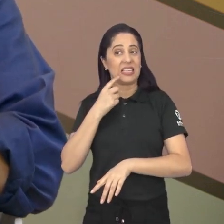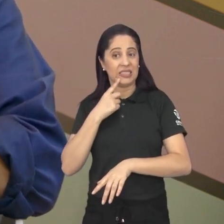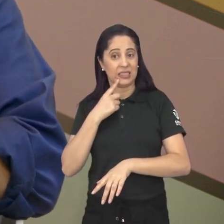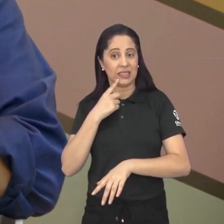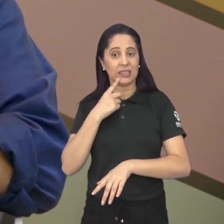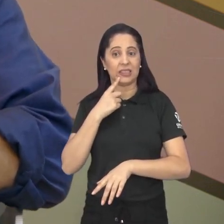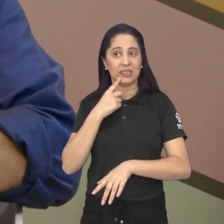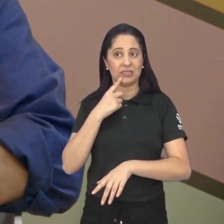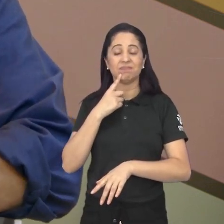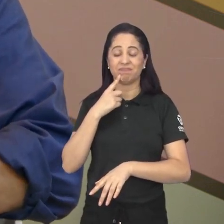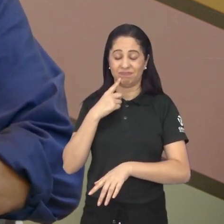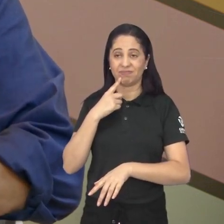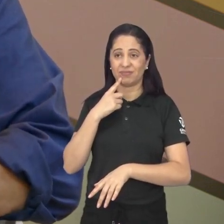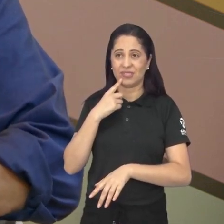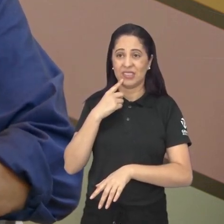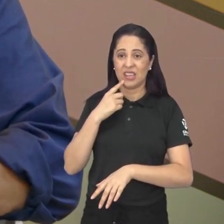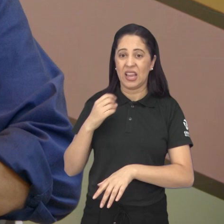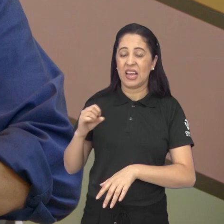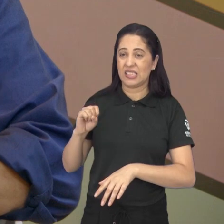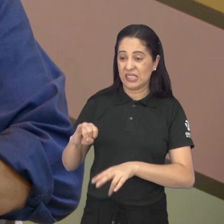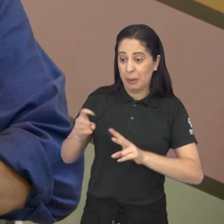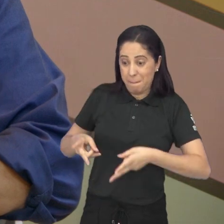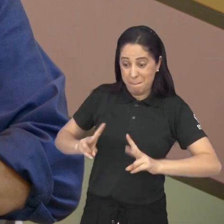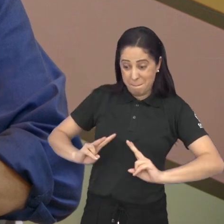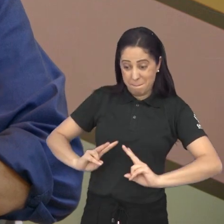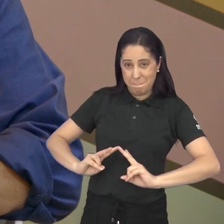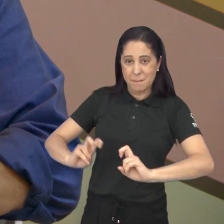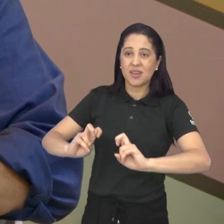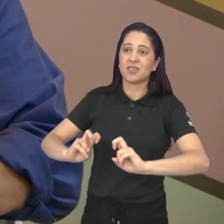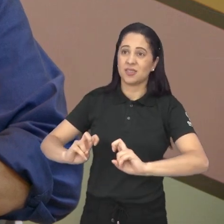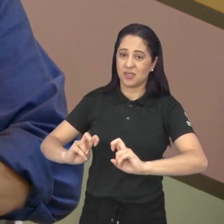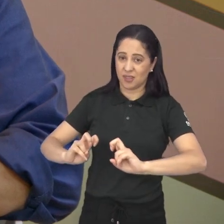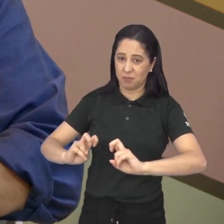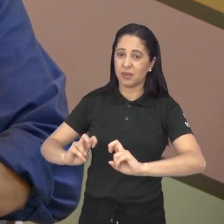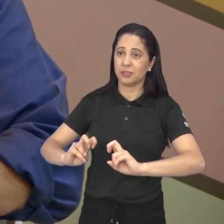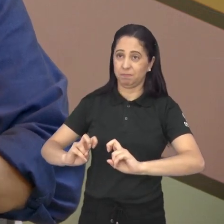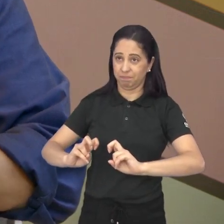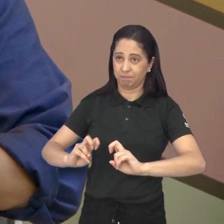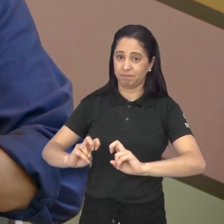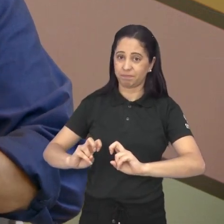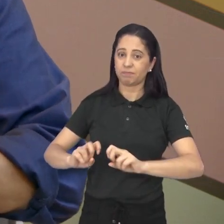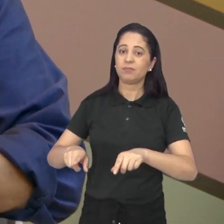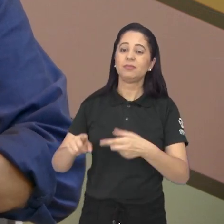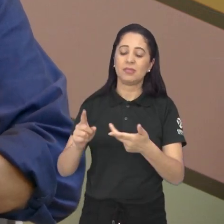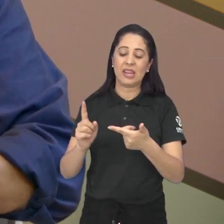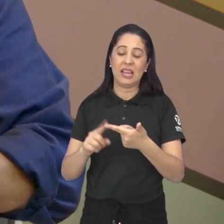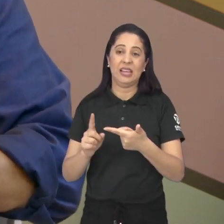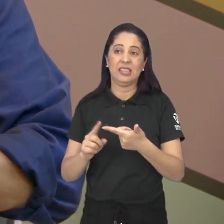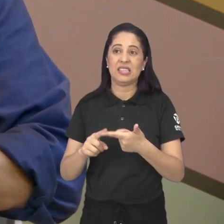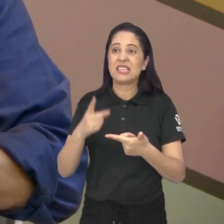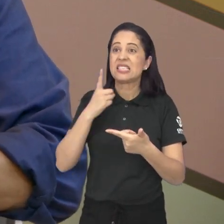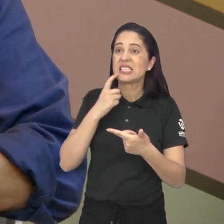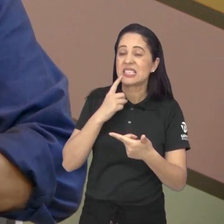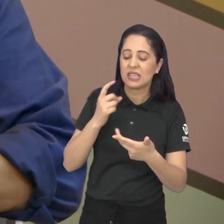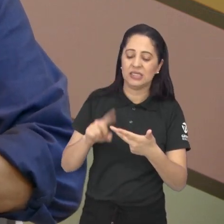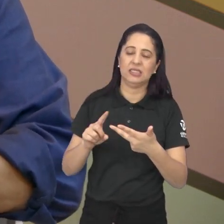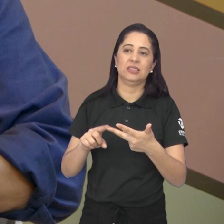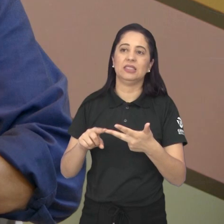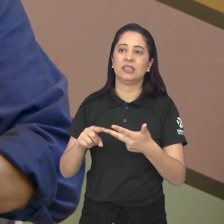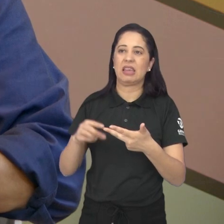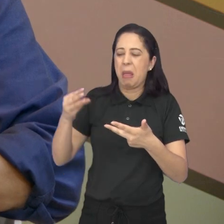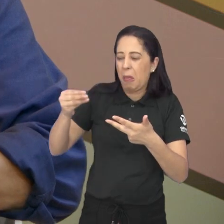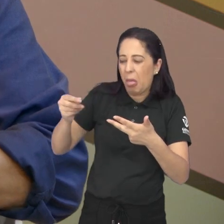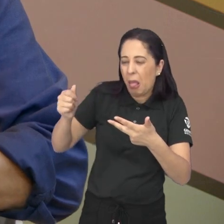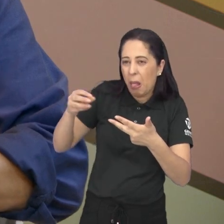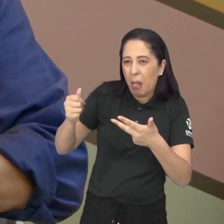sangue, Tem que ficar parecendo atento. uma geleia, assim, alguma coisa que os pacientes descrevem. Então, assim, alteração do hábito intestinal, presença de